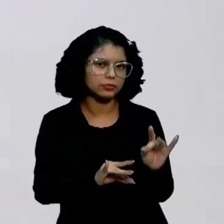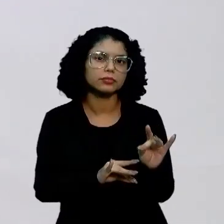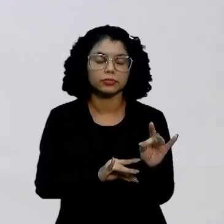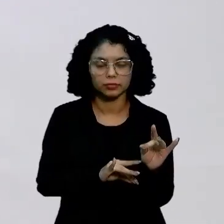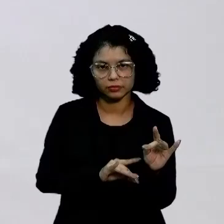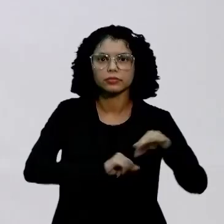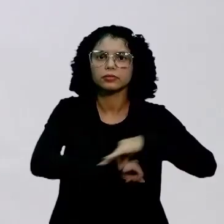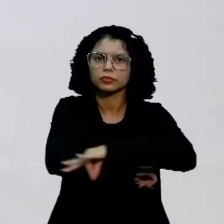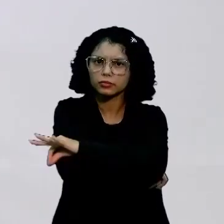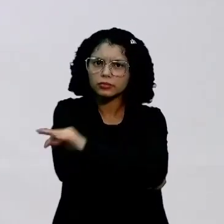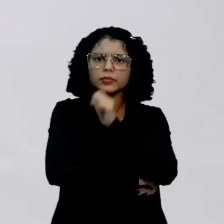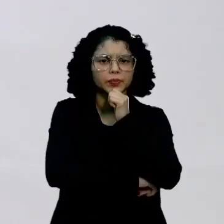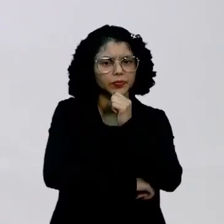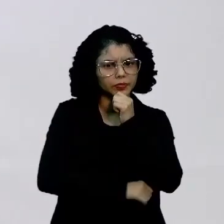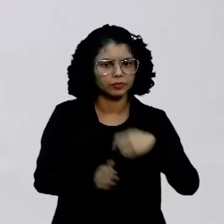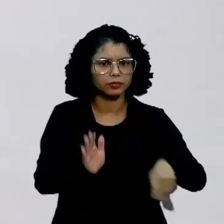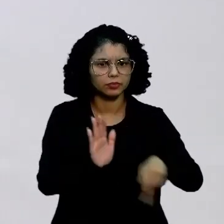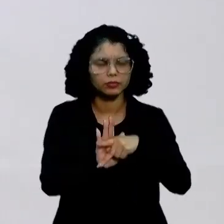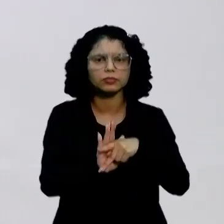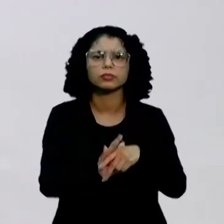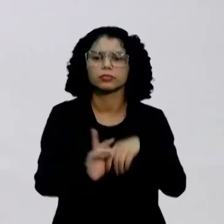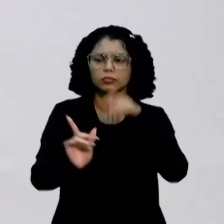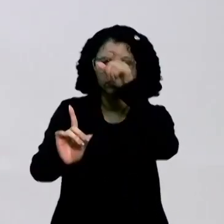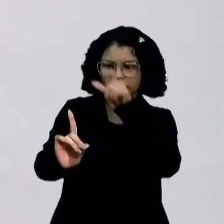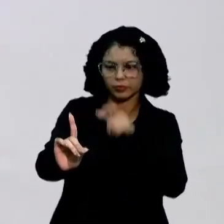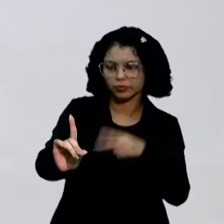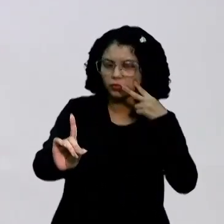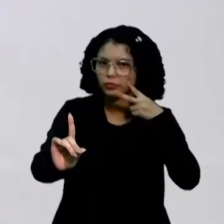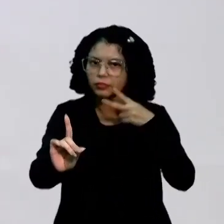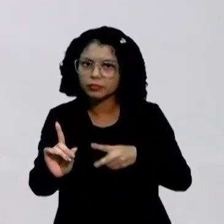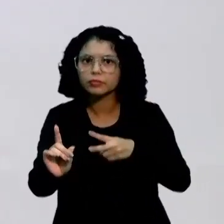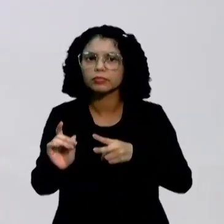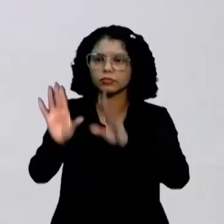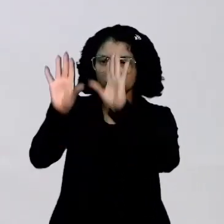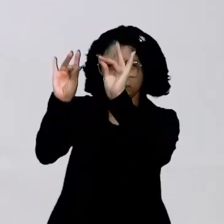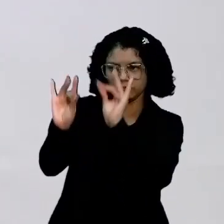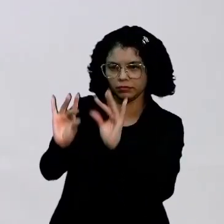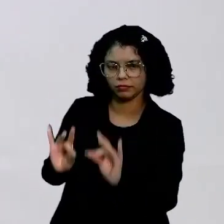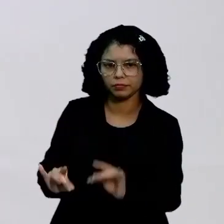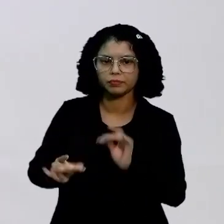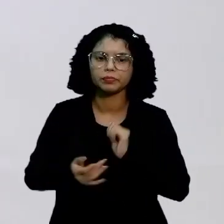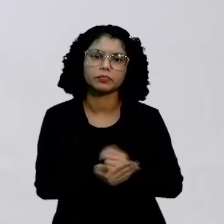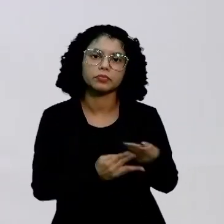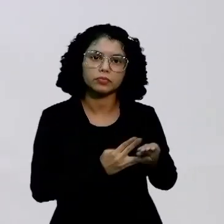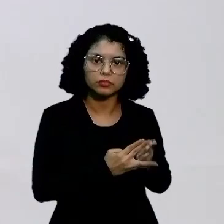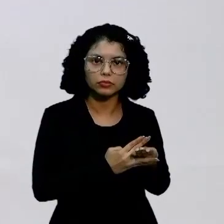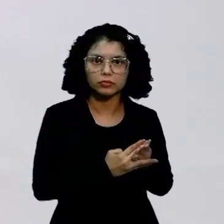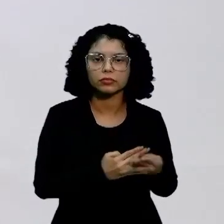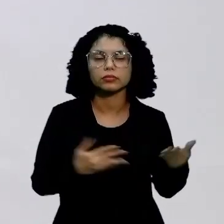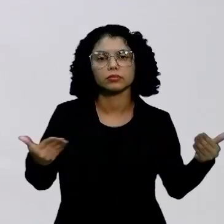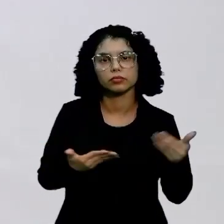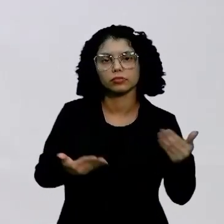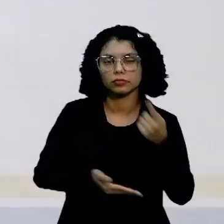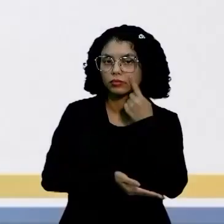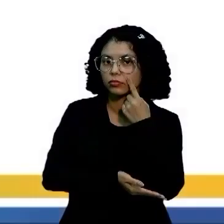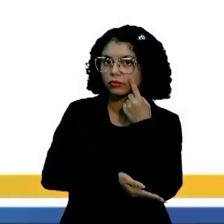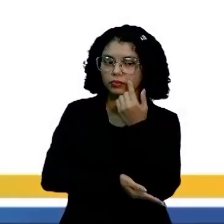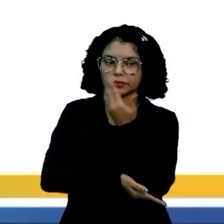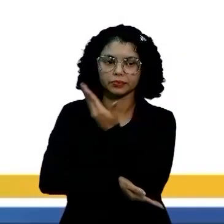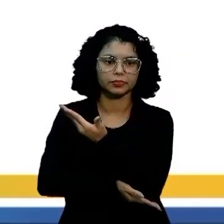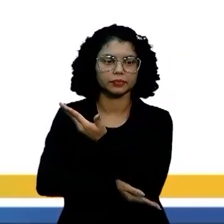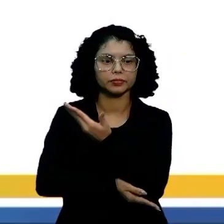são consagradas e fazem parte do Barroco, como é essa que vai mostrar agora na tela para